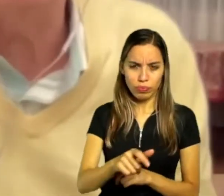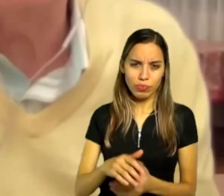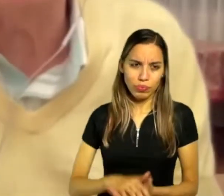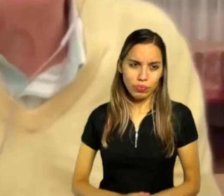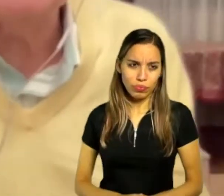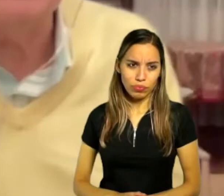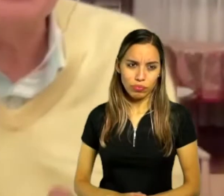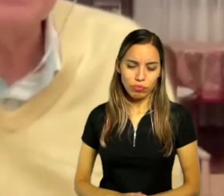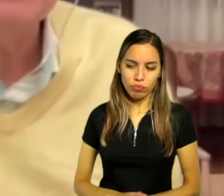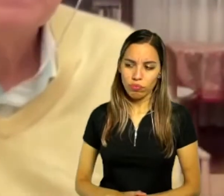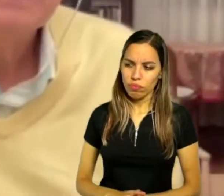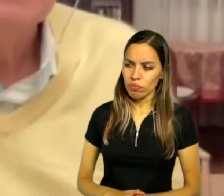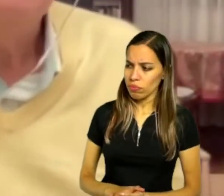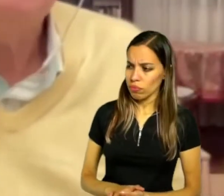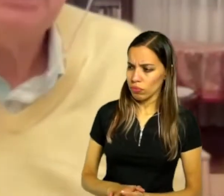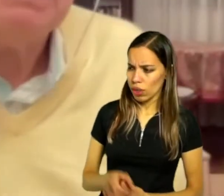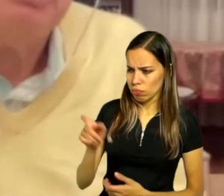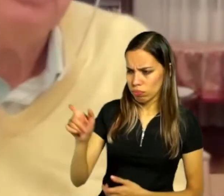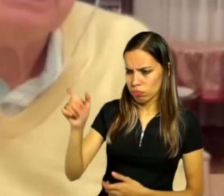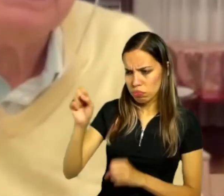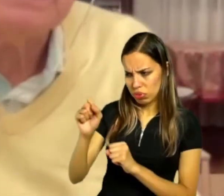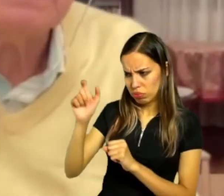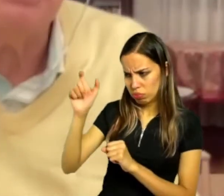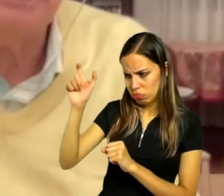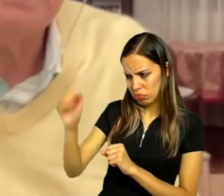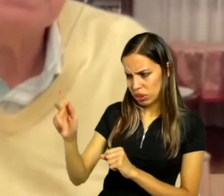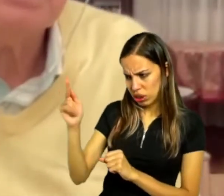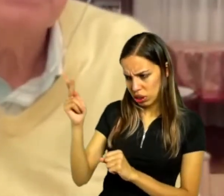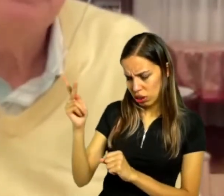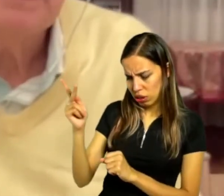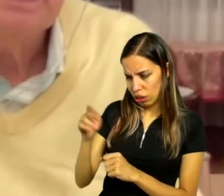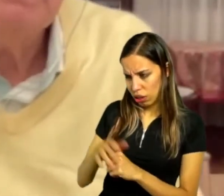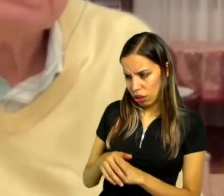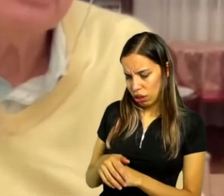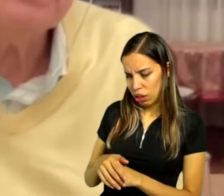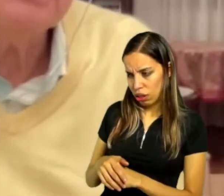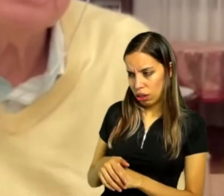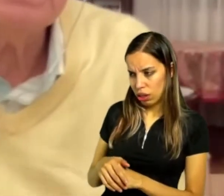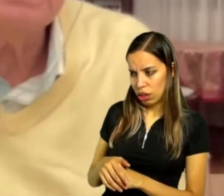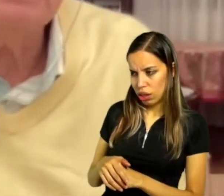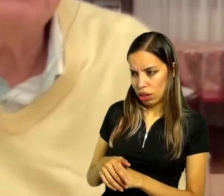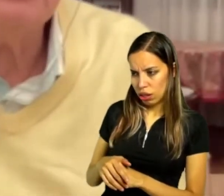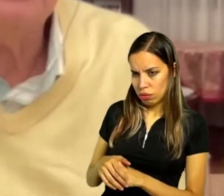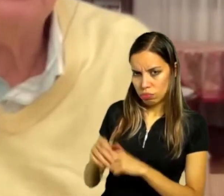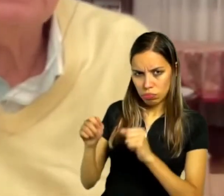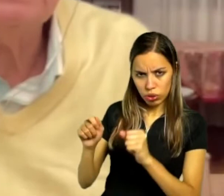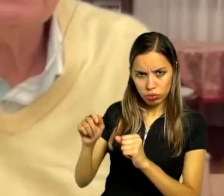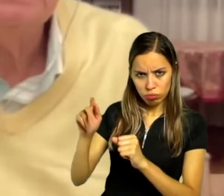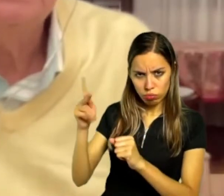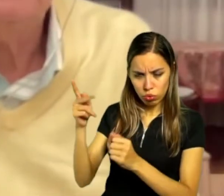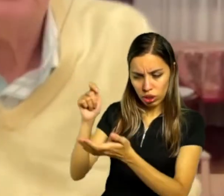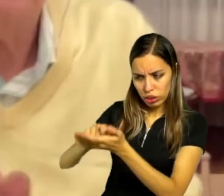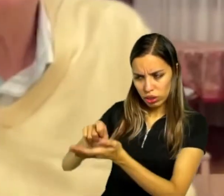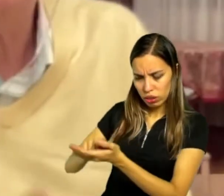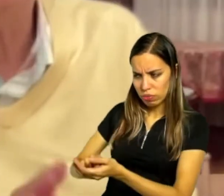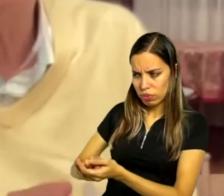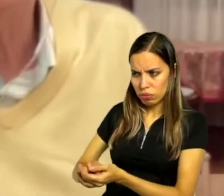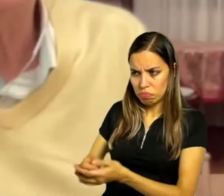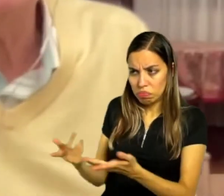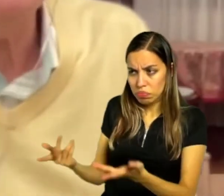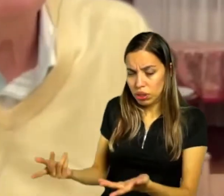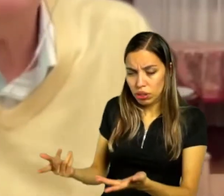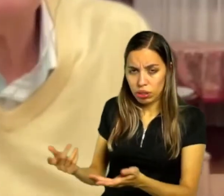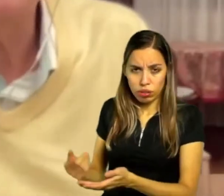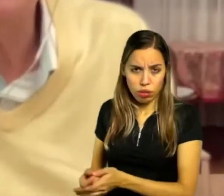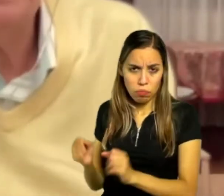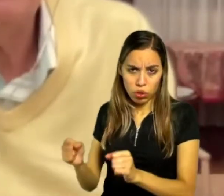não é um cara genial? Me deu uma boa orientação para isso. Eu acho que em todos esses livros que eu fiz, eu só contei histórias